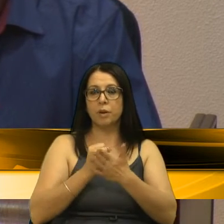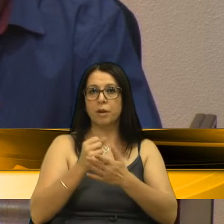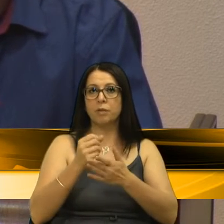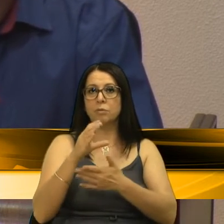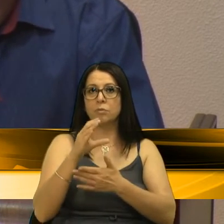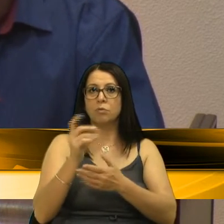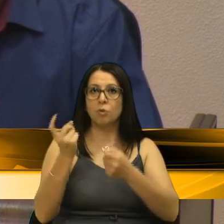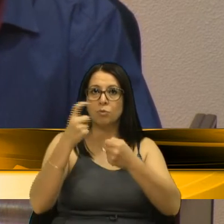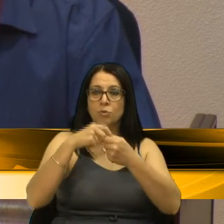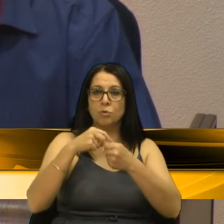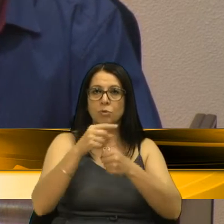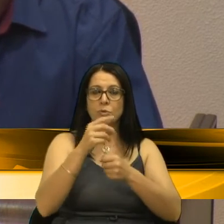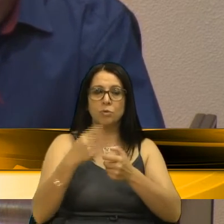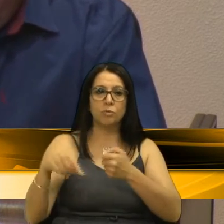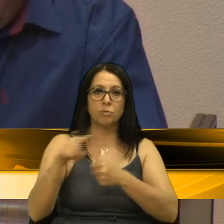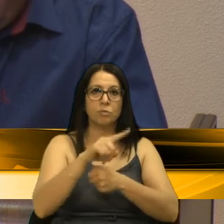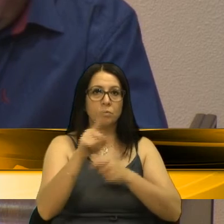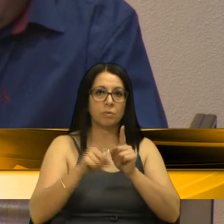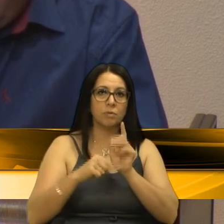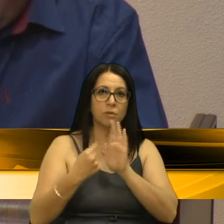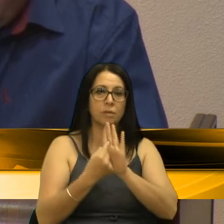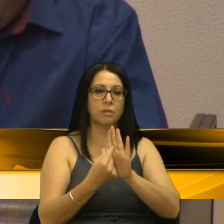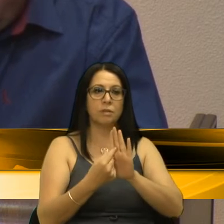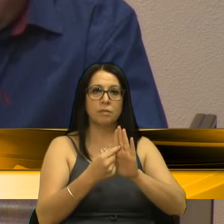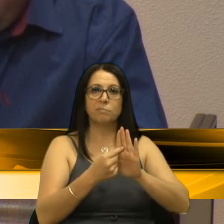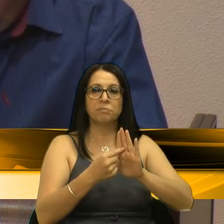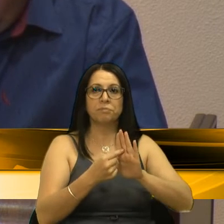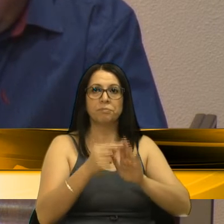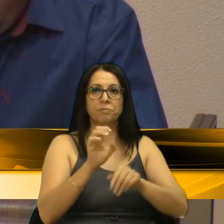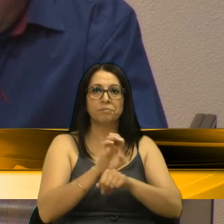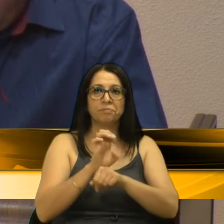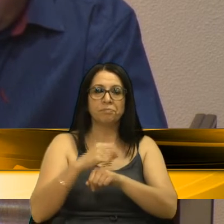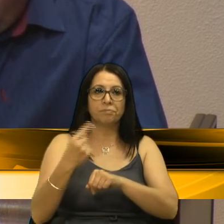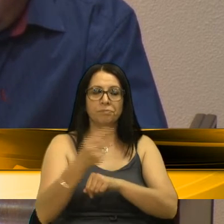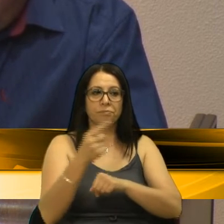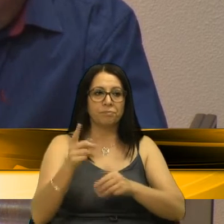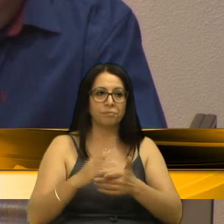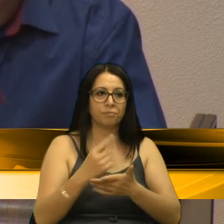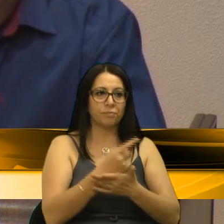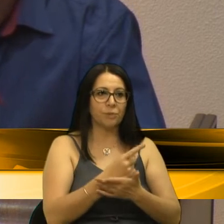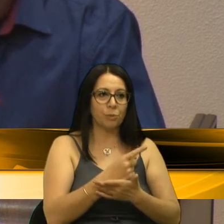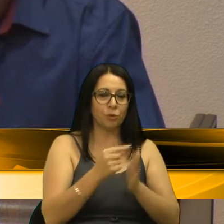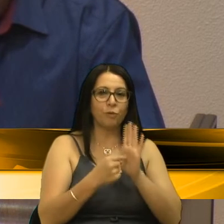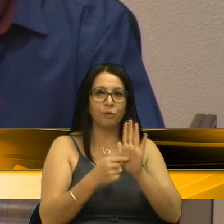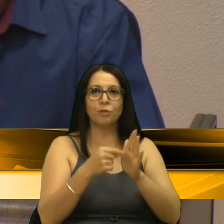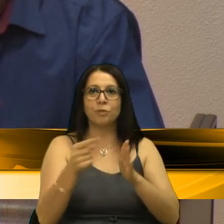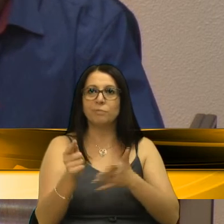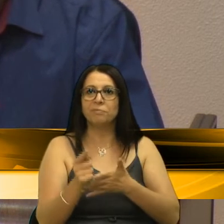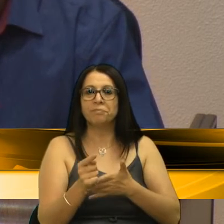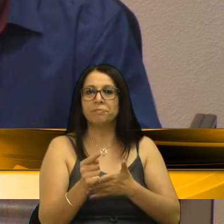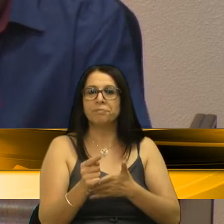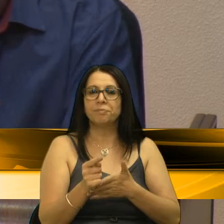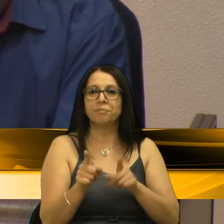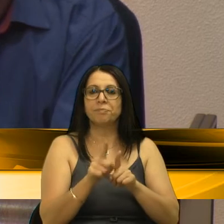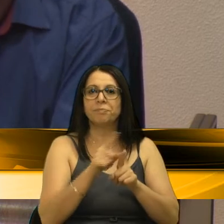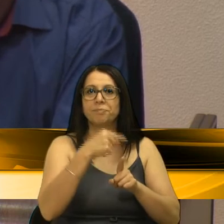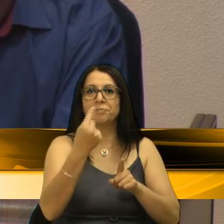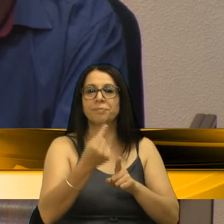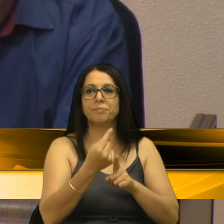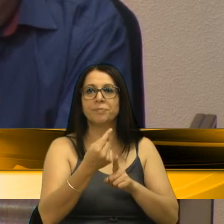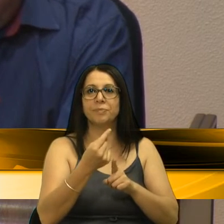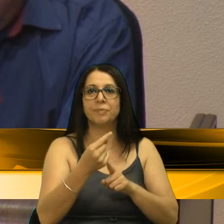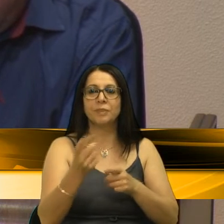conforme as diretrizes dos planos de saúde nacional, estadual e municipal. 18, controlar e acompanhar a atuação do setor privado credenciado nos